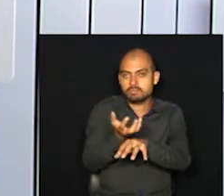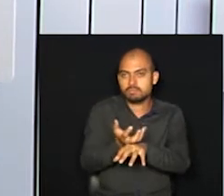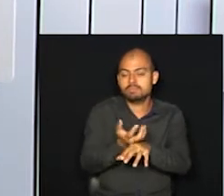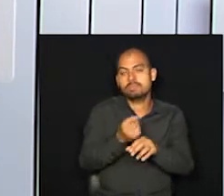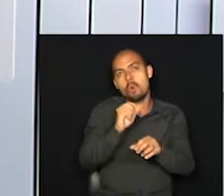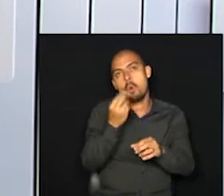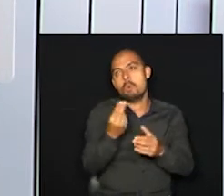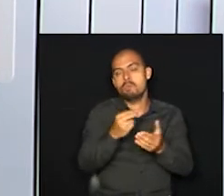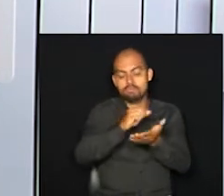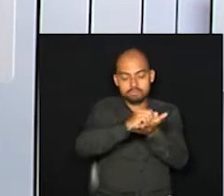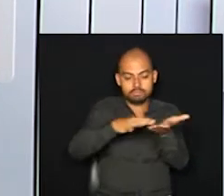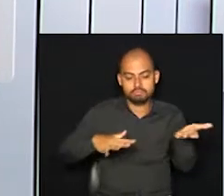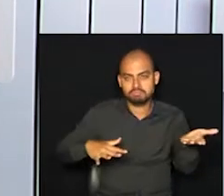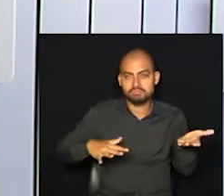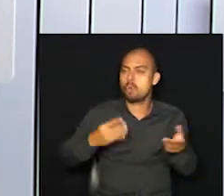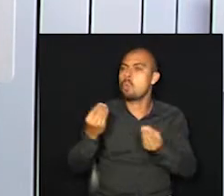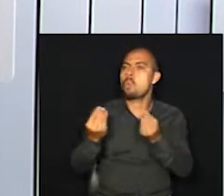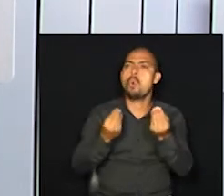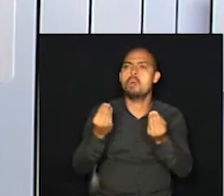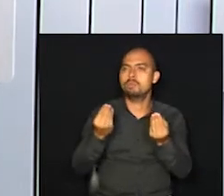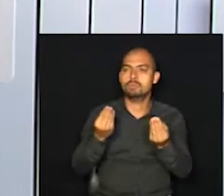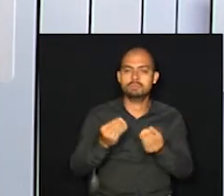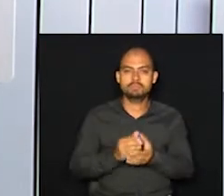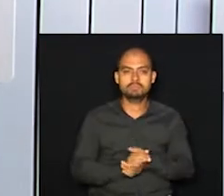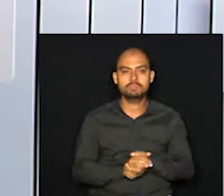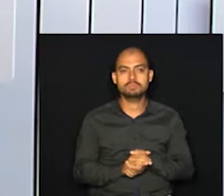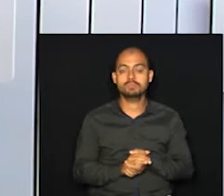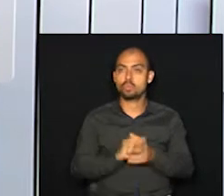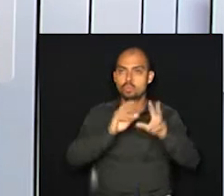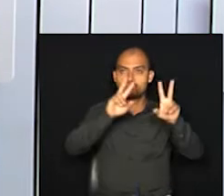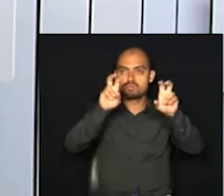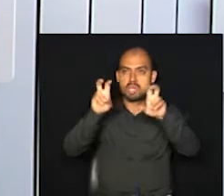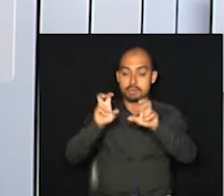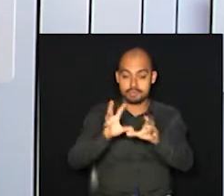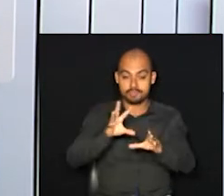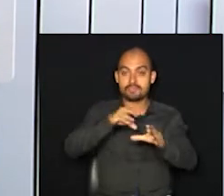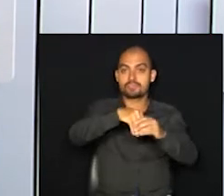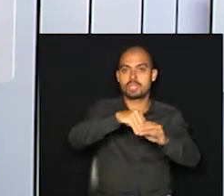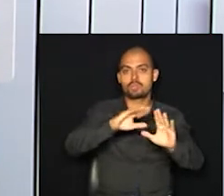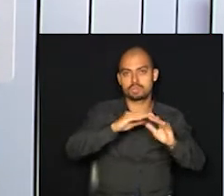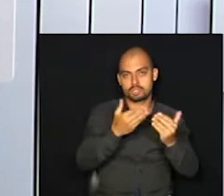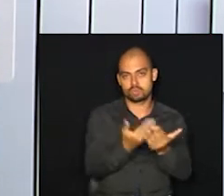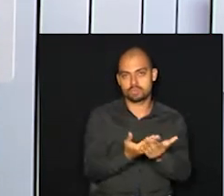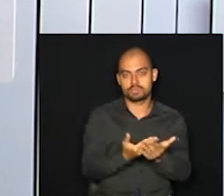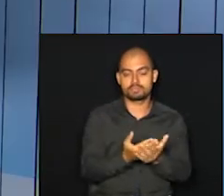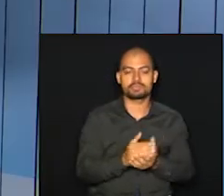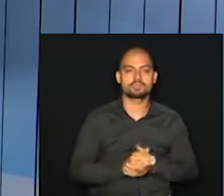enxerga este assunto, este tema dentro da educação?